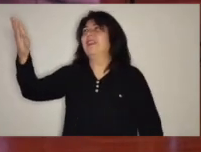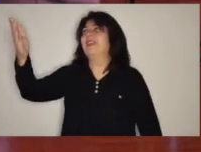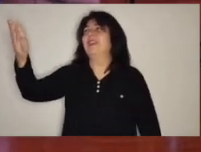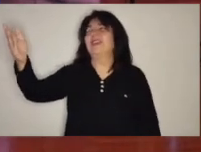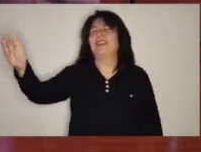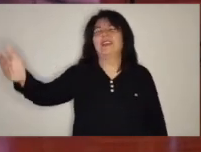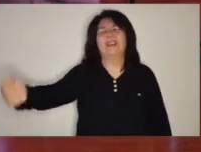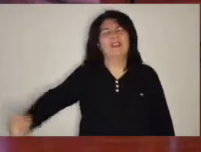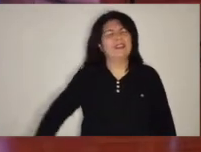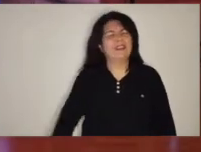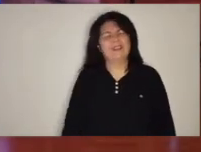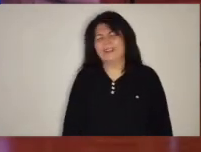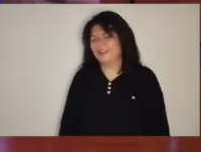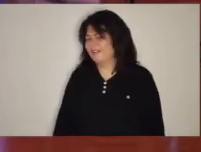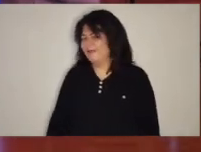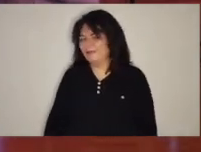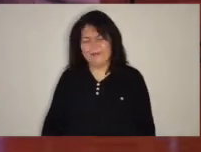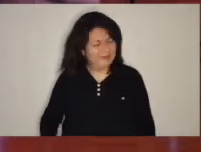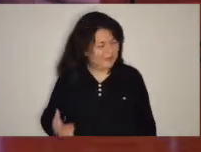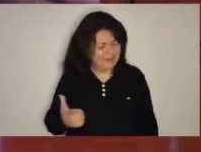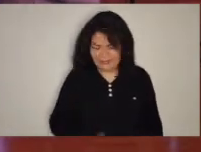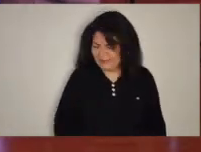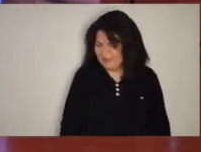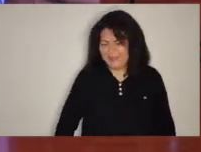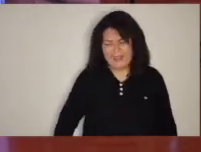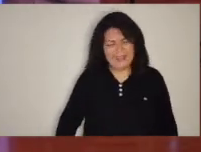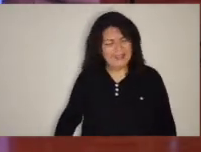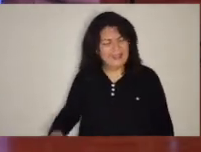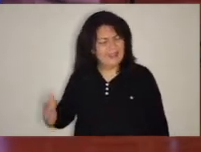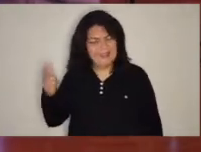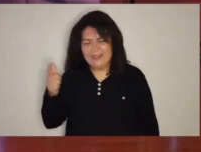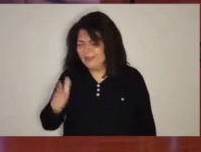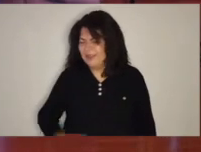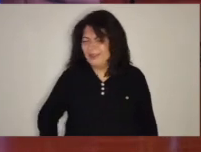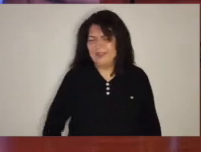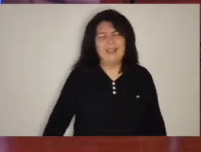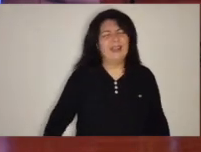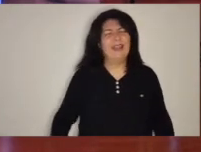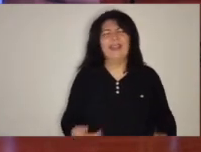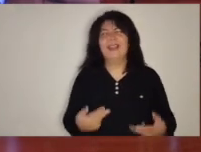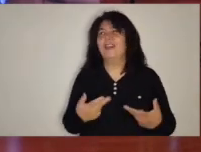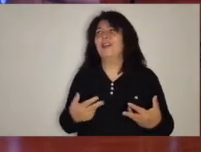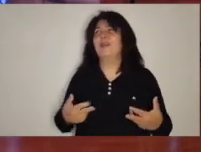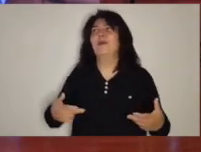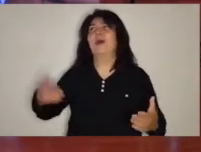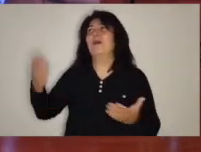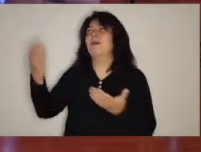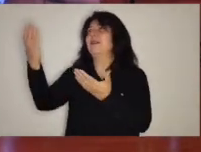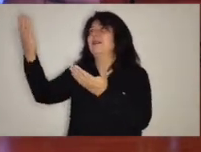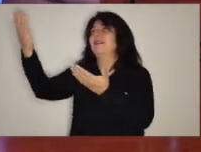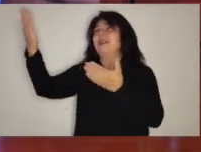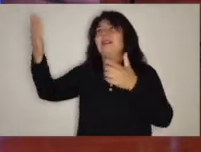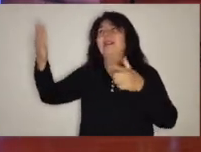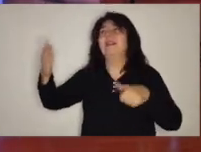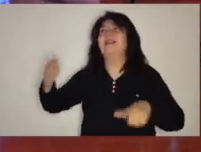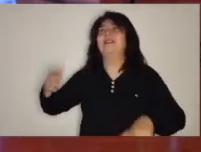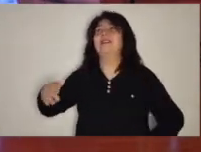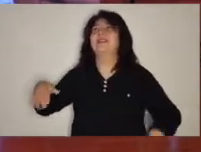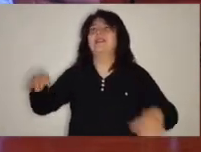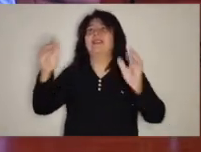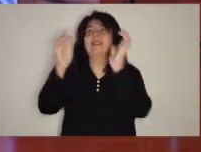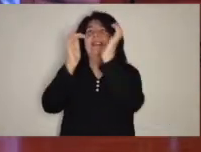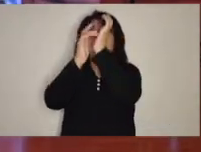Tu, não há outro como Tu, não há outro como